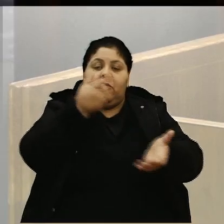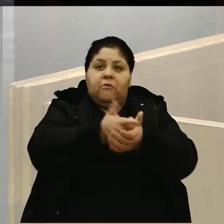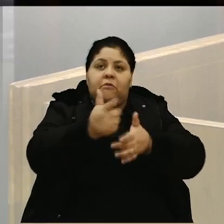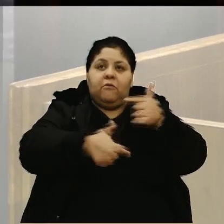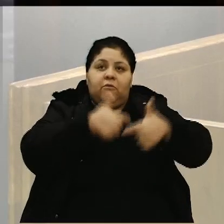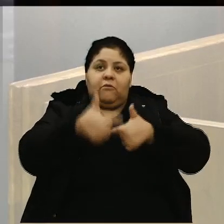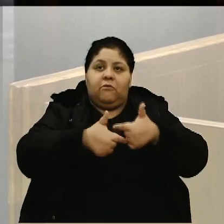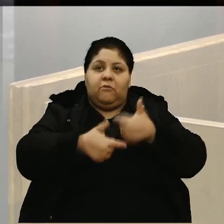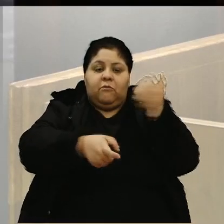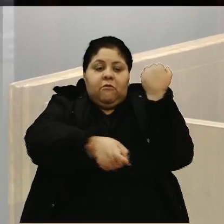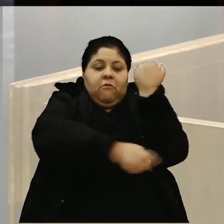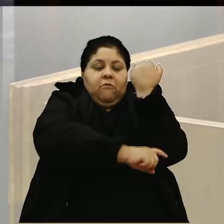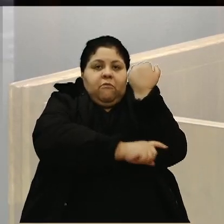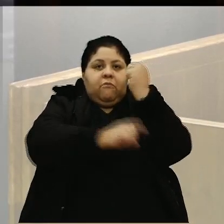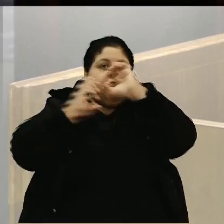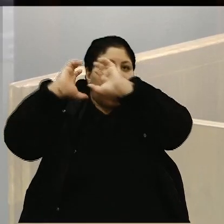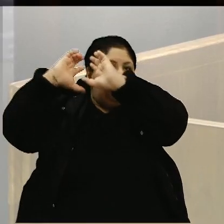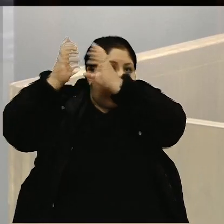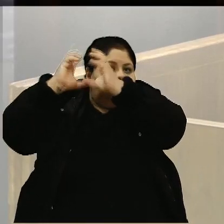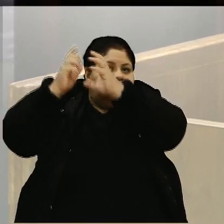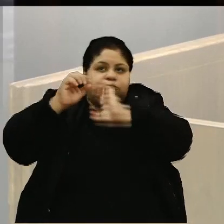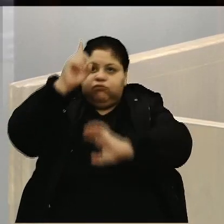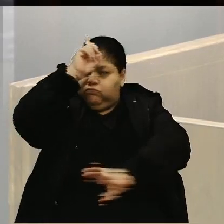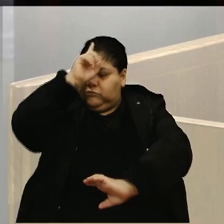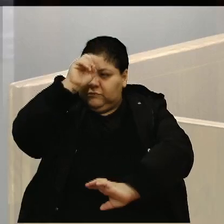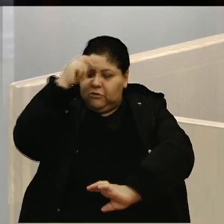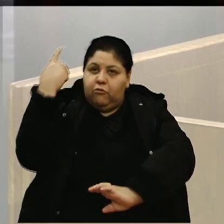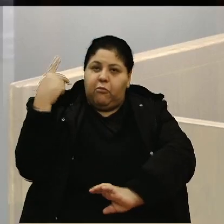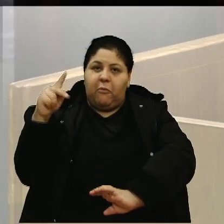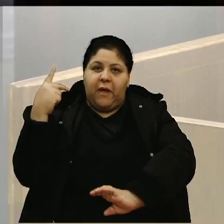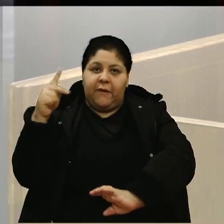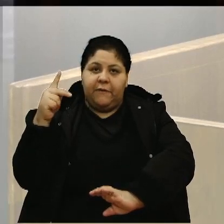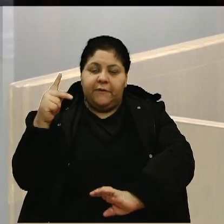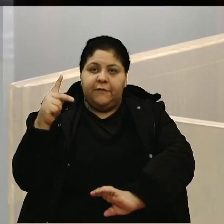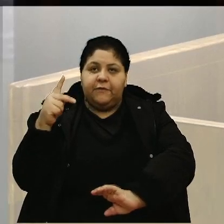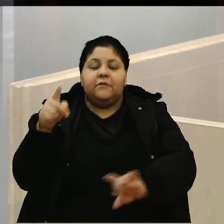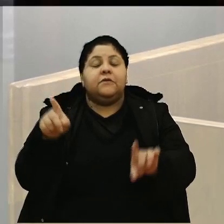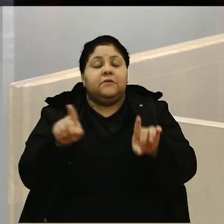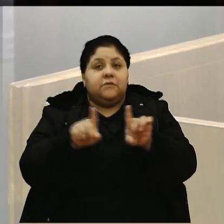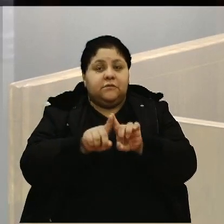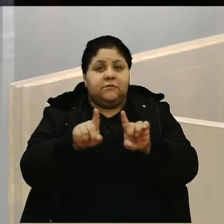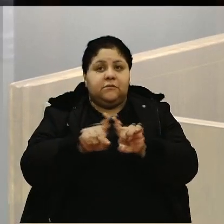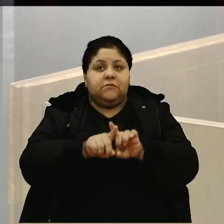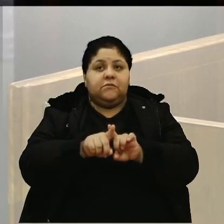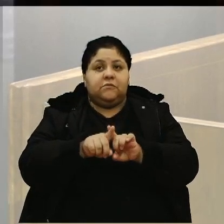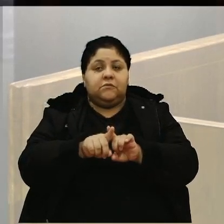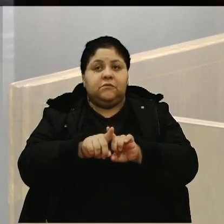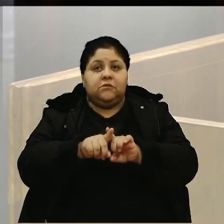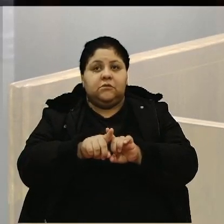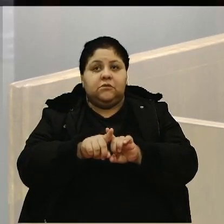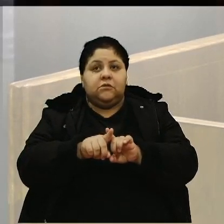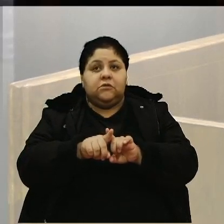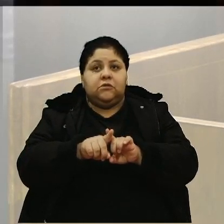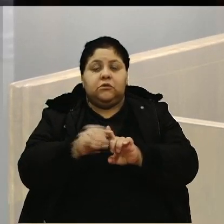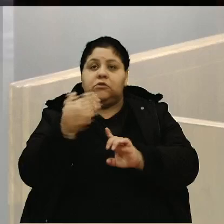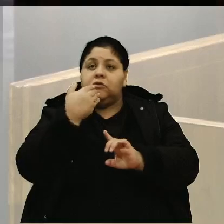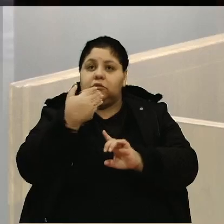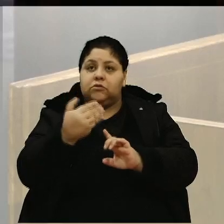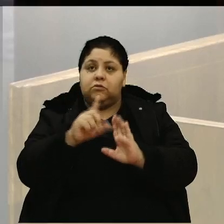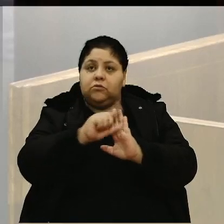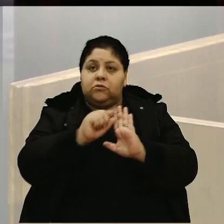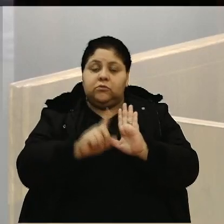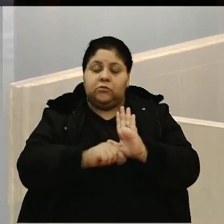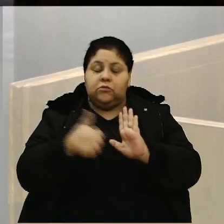de traumatologia e ortopedia do Hospital Pompeia. Ocorre que, mesmo com a determinação expressa no artigo